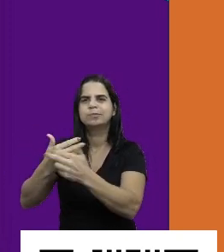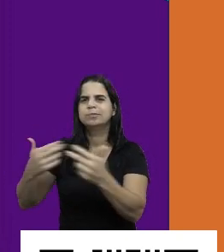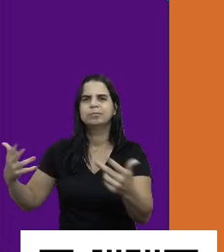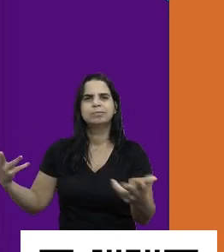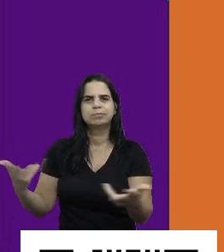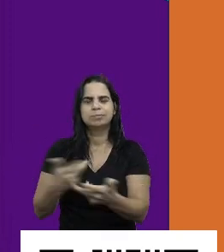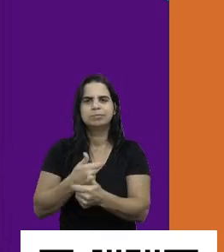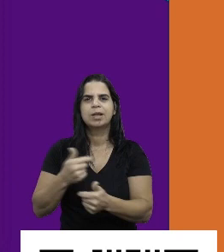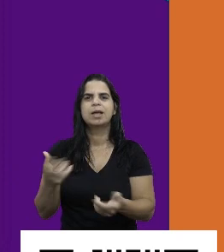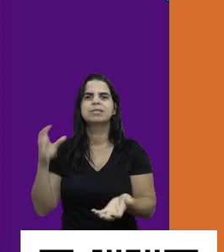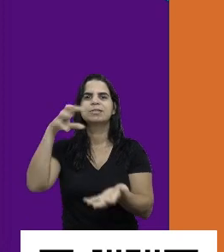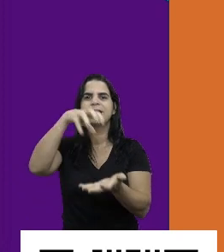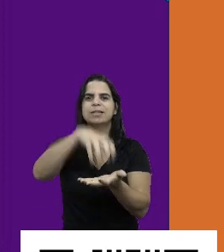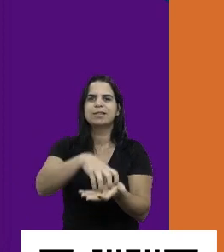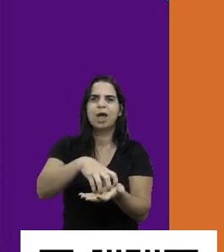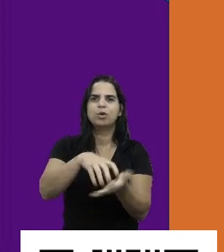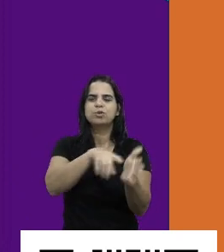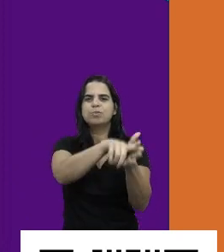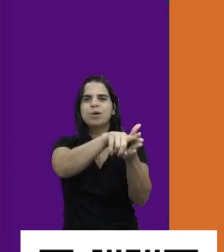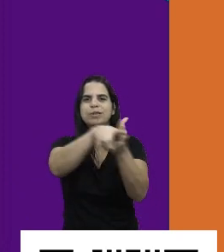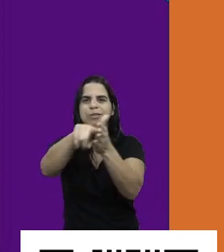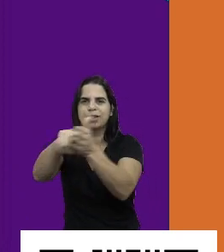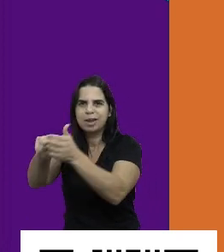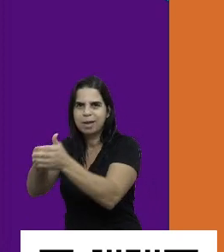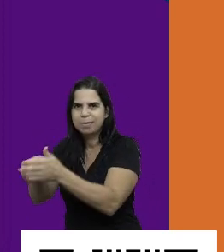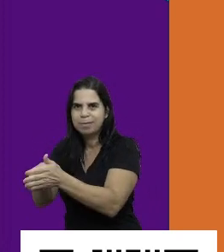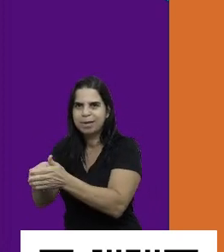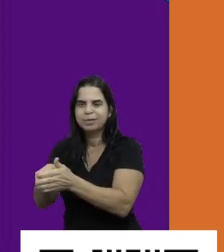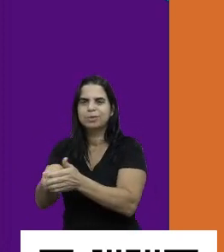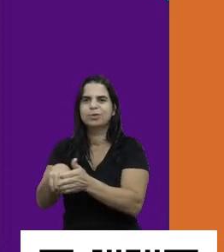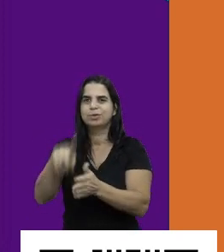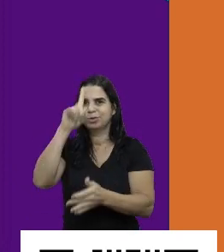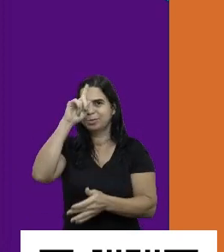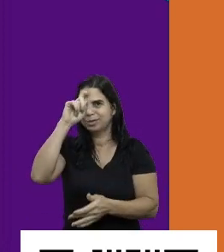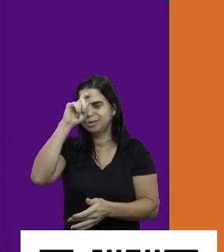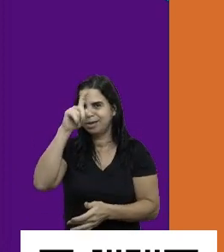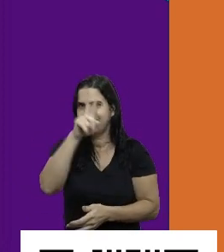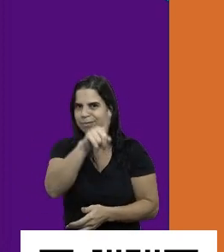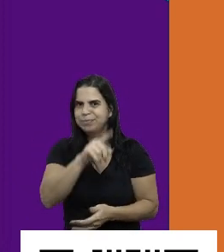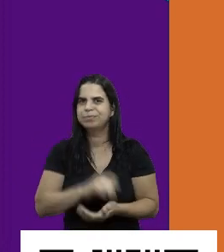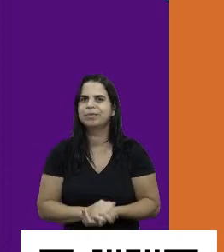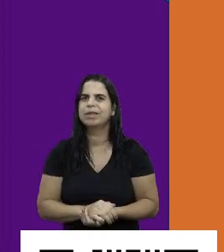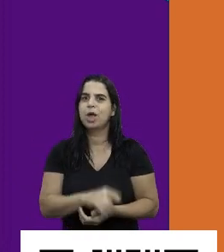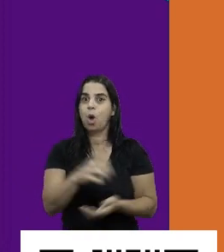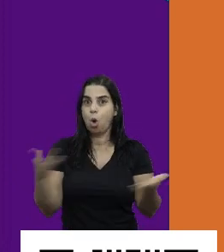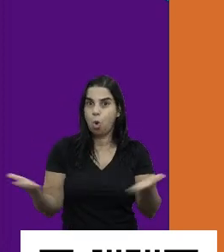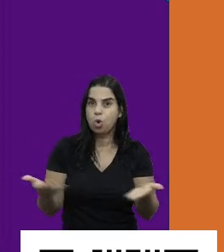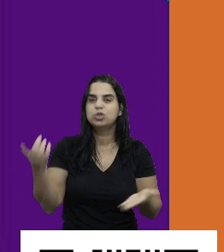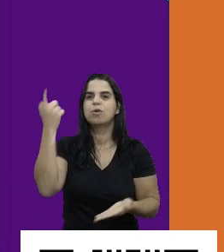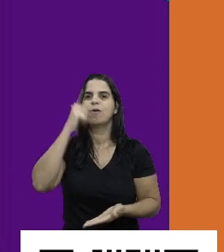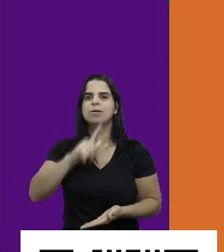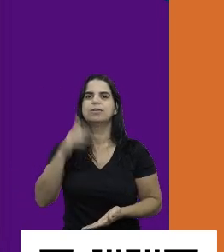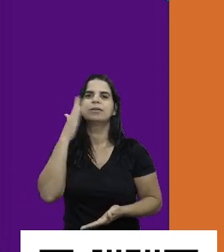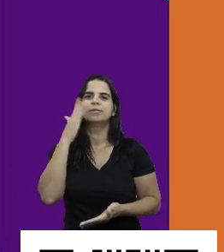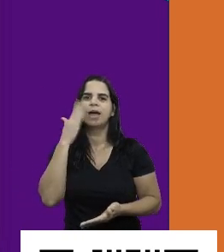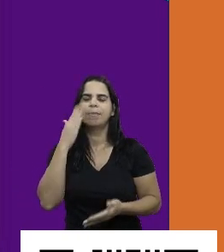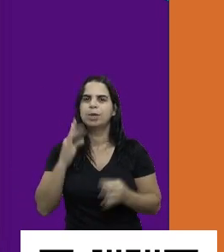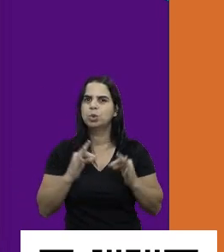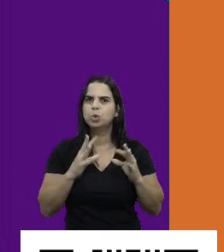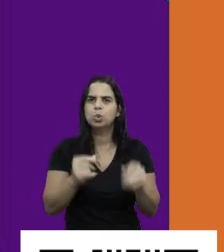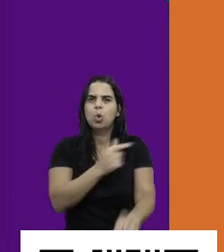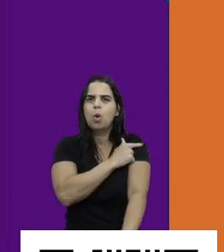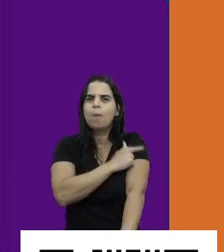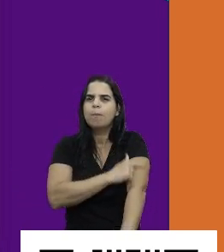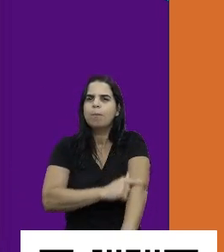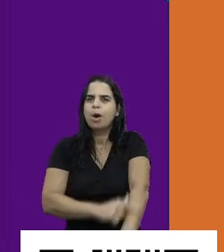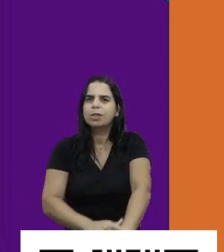comportamental então o Rubi de hospitais esses caras eles hoje conseguem saber todo o comportamento de um cliente da hora que